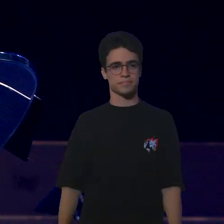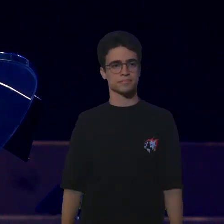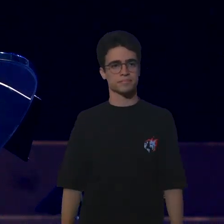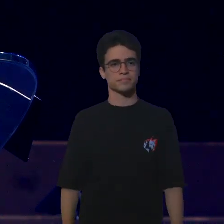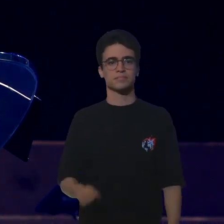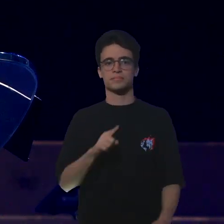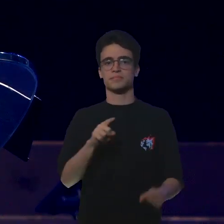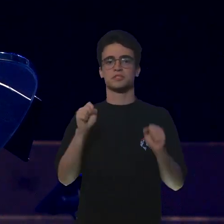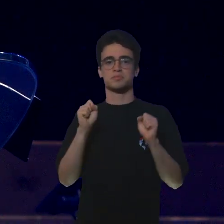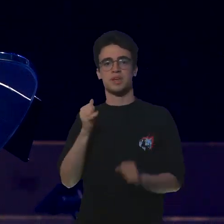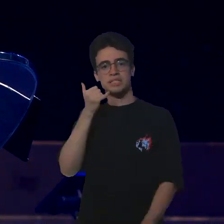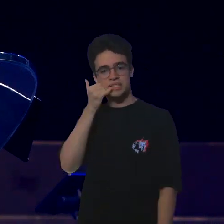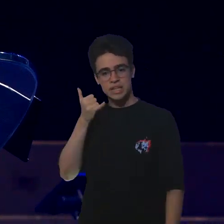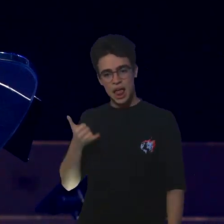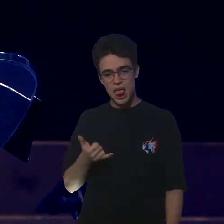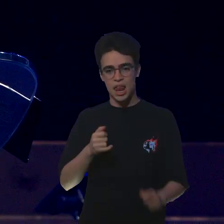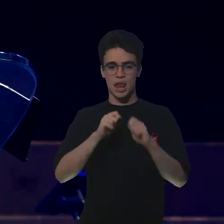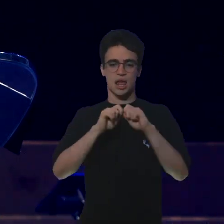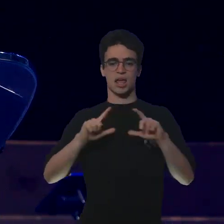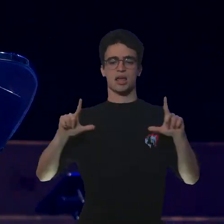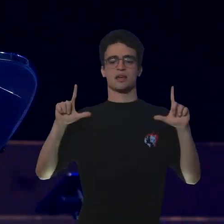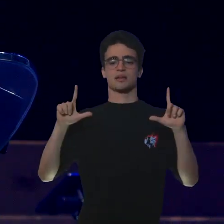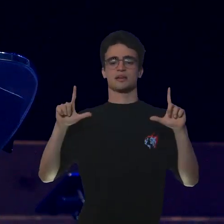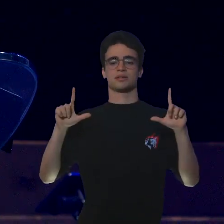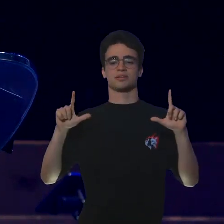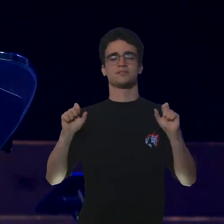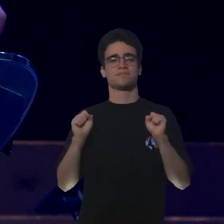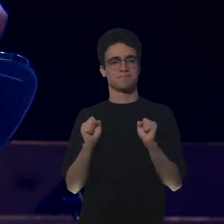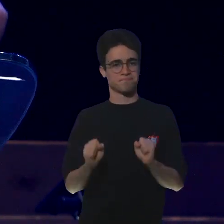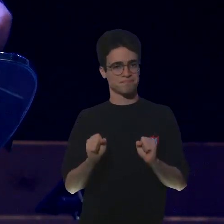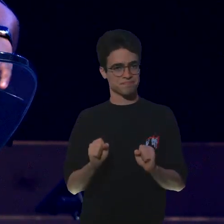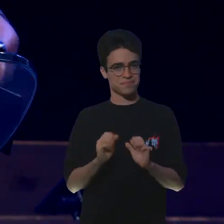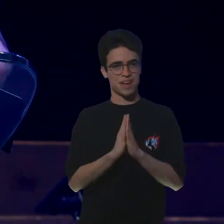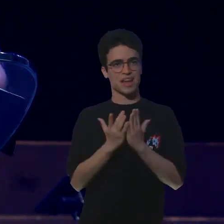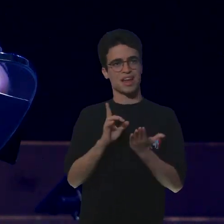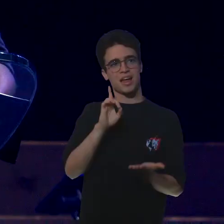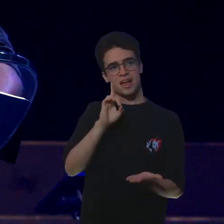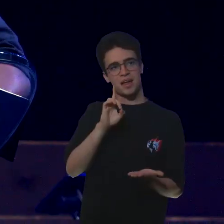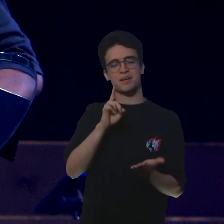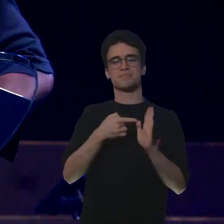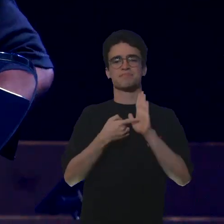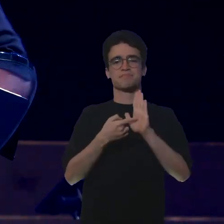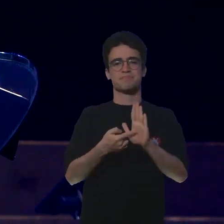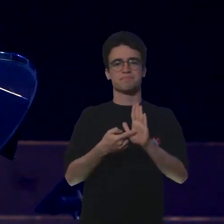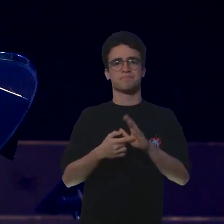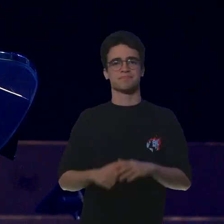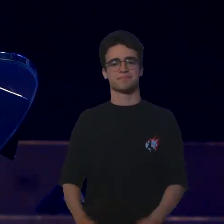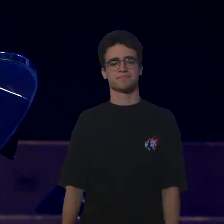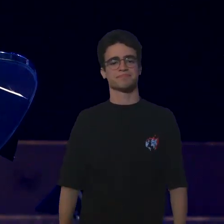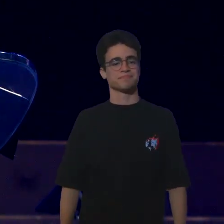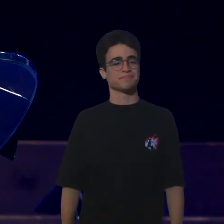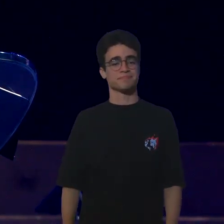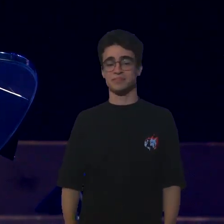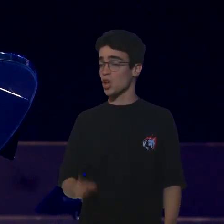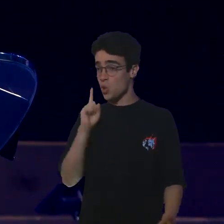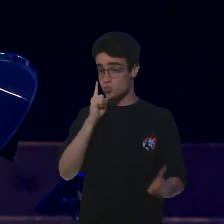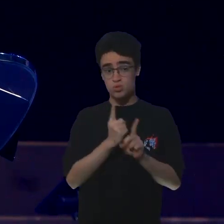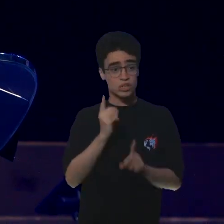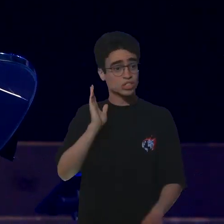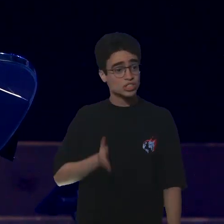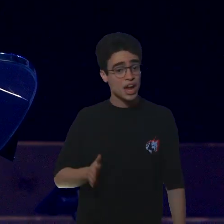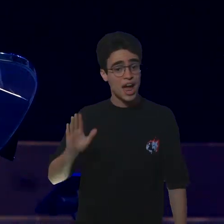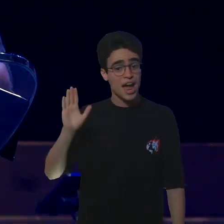abrir o seu smartphone na sua YouVersion ou Bíblia Online. Quantos acharam, digam